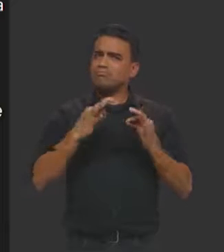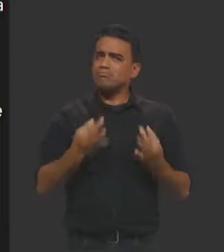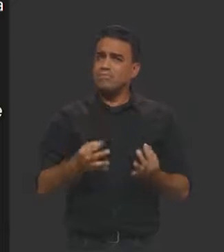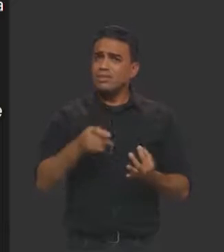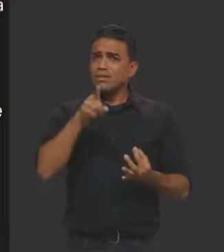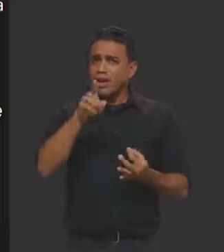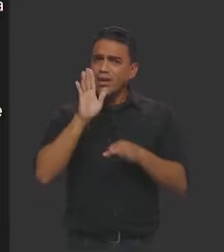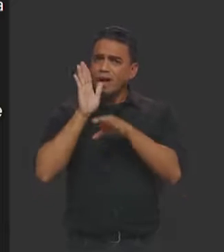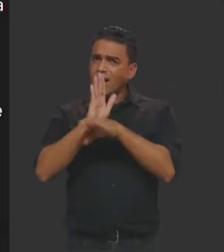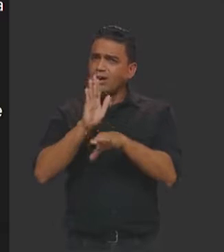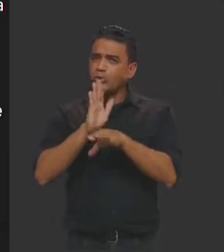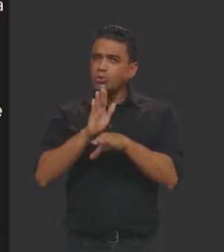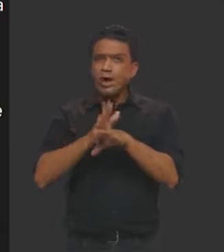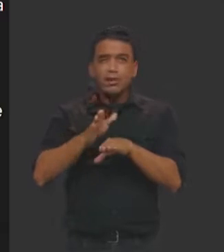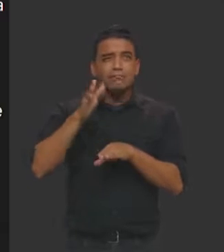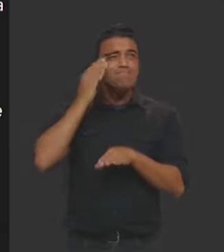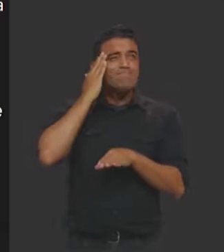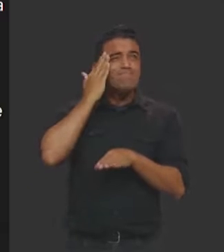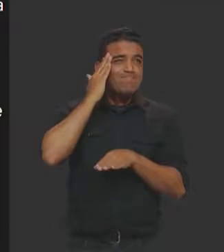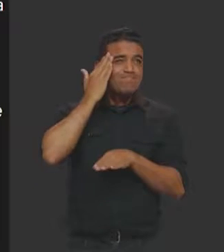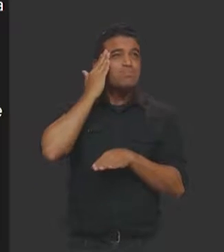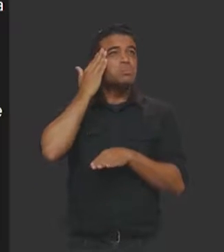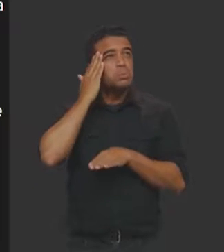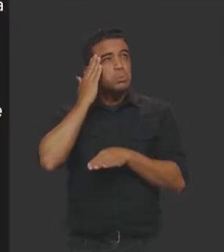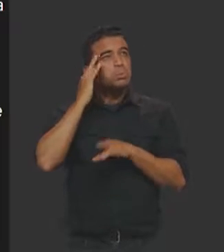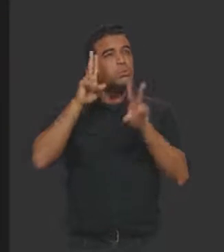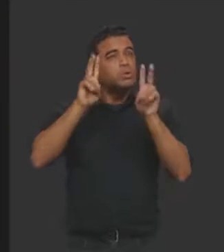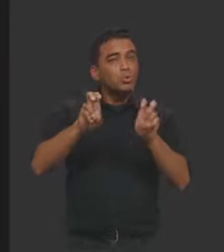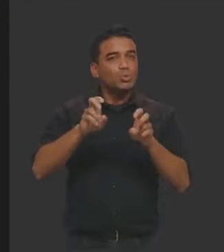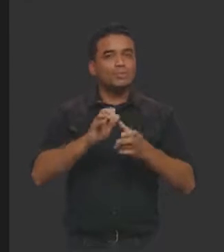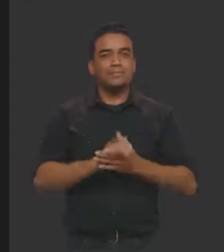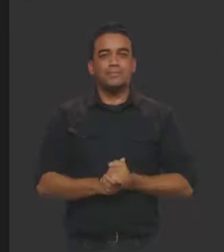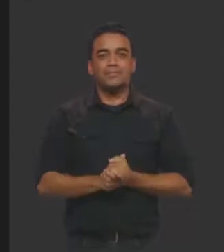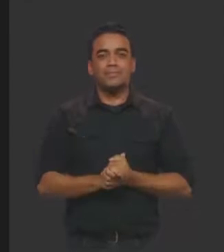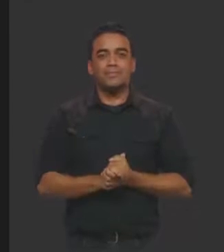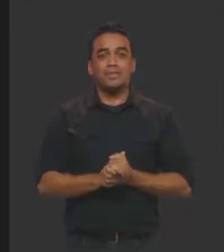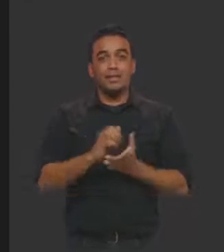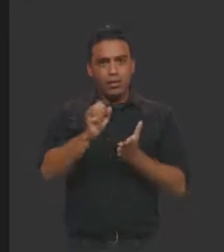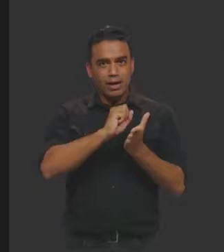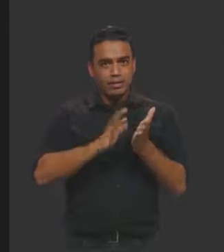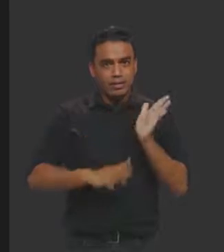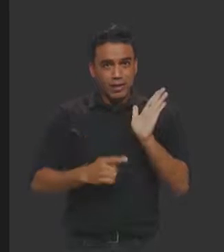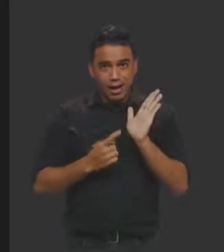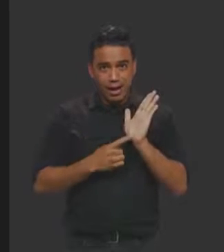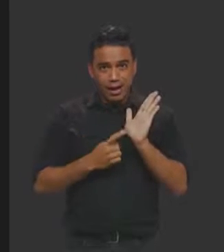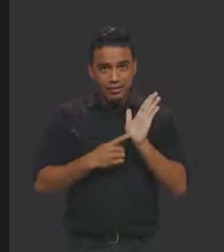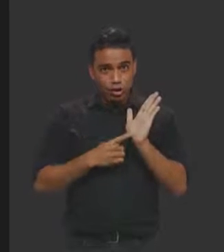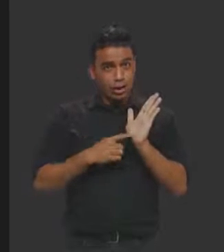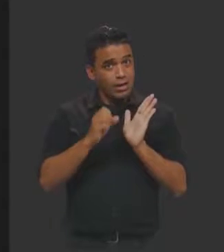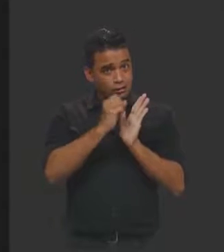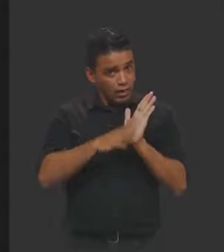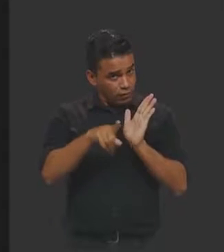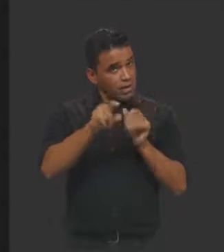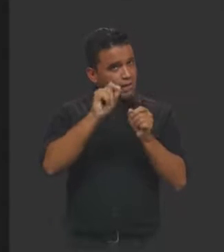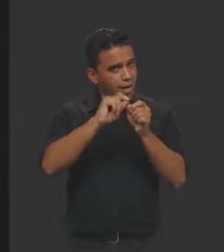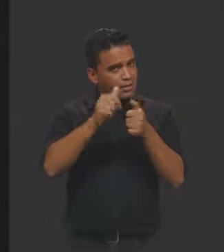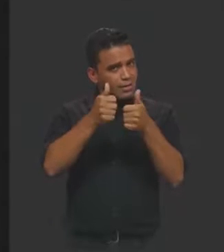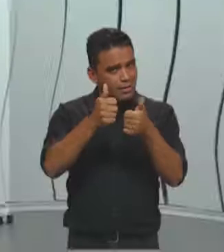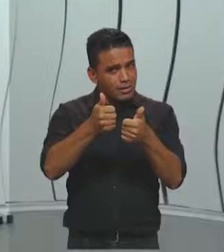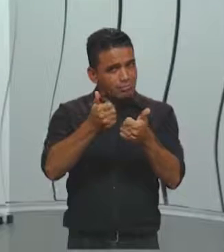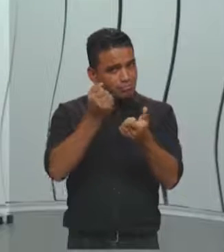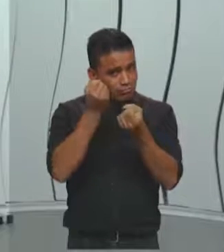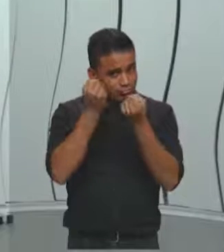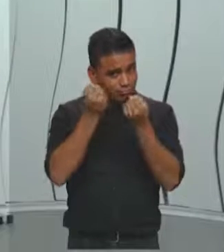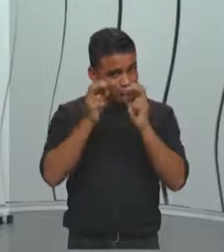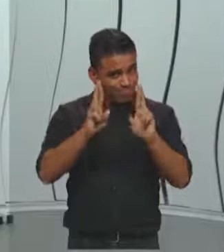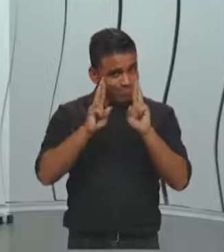que vai te ajudar a compreender melhor o assunto. Essas atividades, espero que você faça. Espero